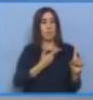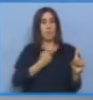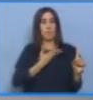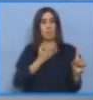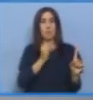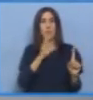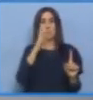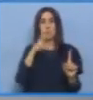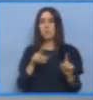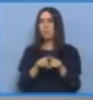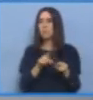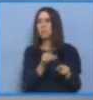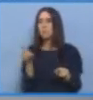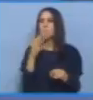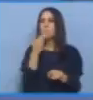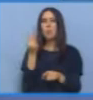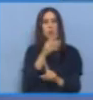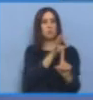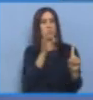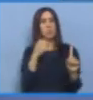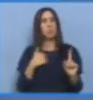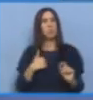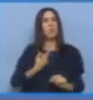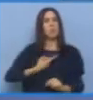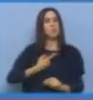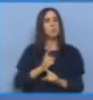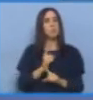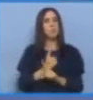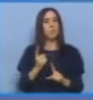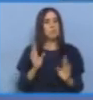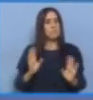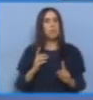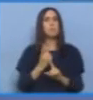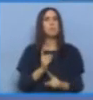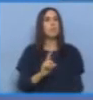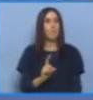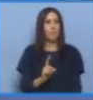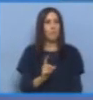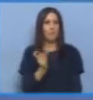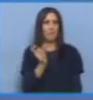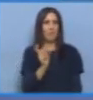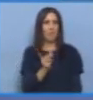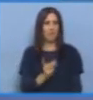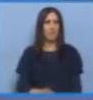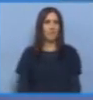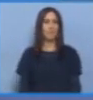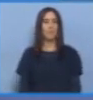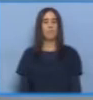irmãos eram melhores e ele foi escolhido. Porque não também eu? A pergunta, em vez de ser porquê, é por que não? E, assim e não